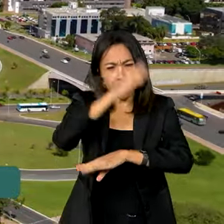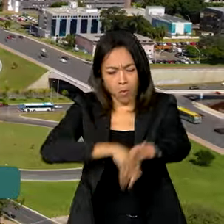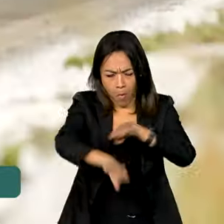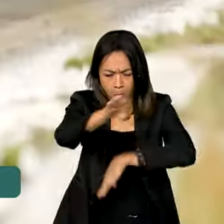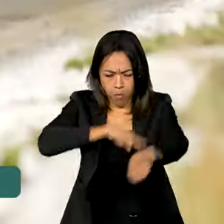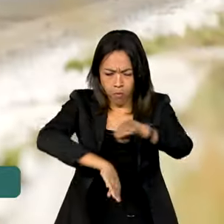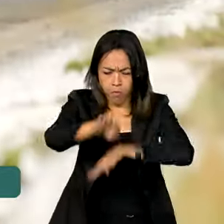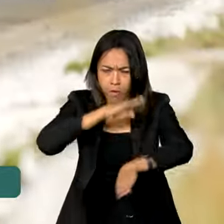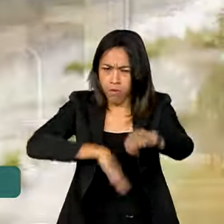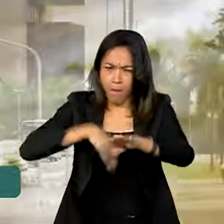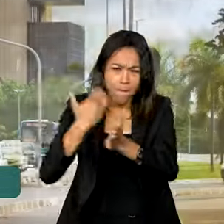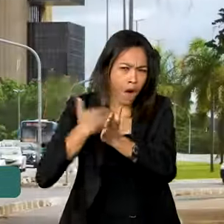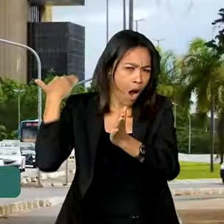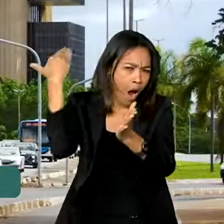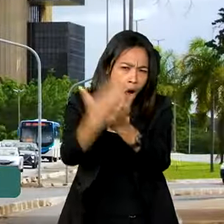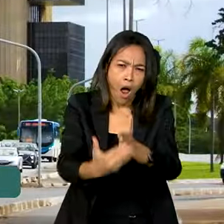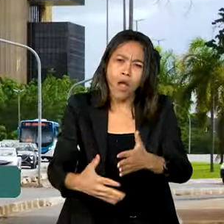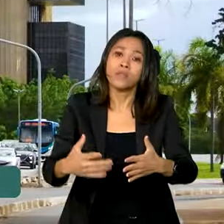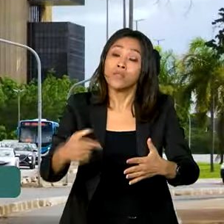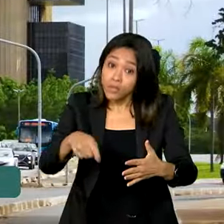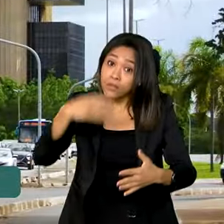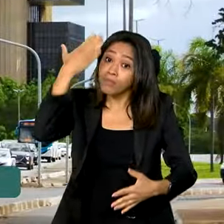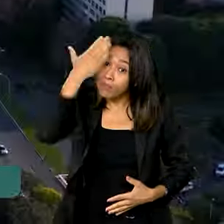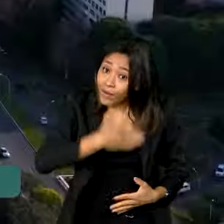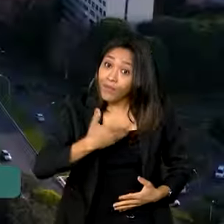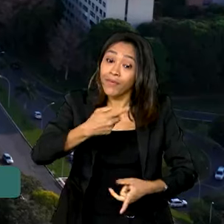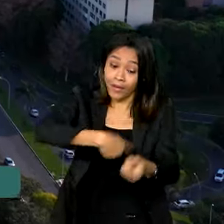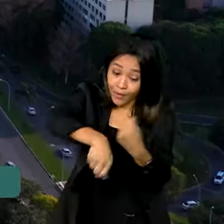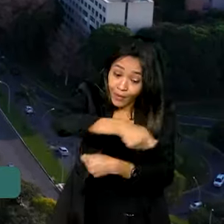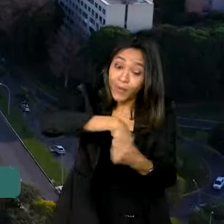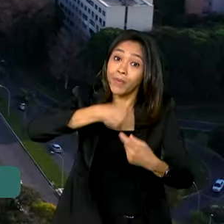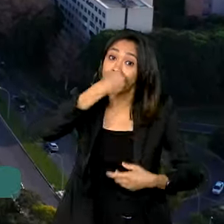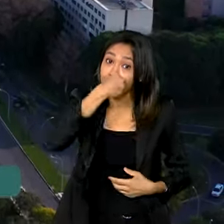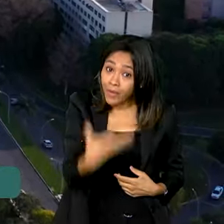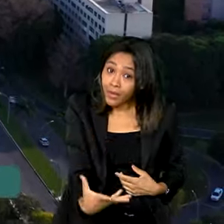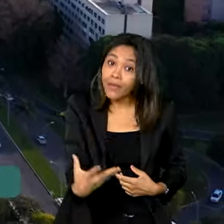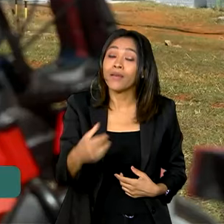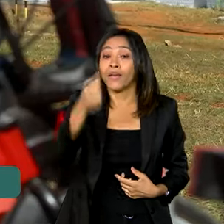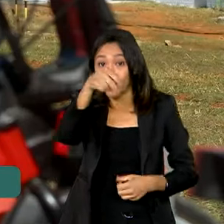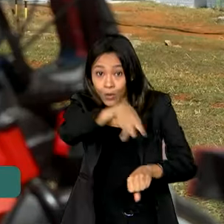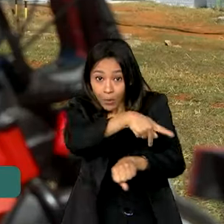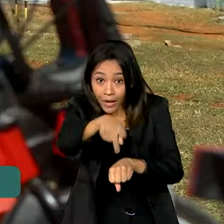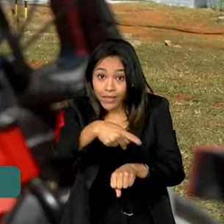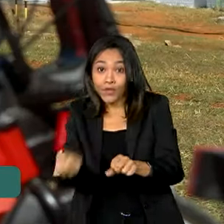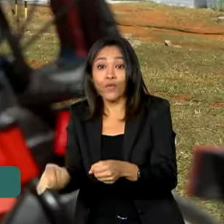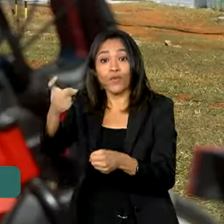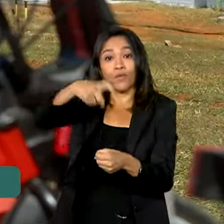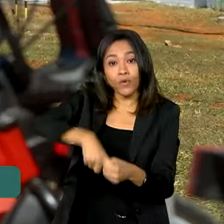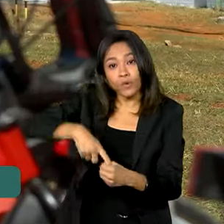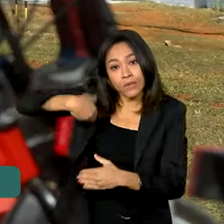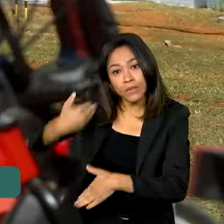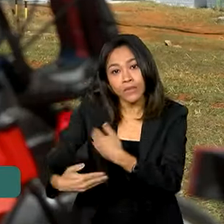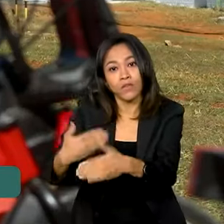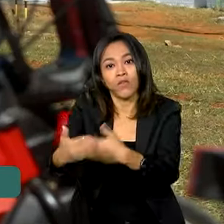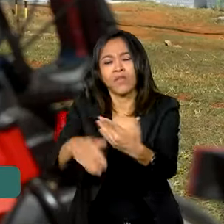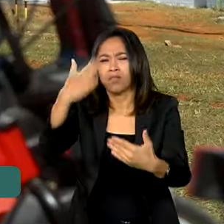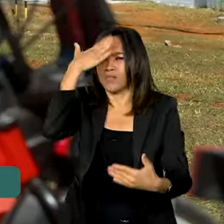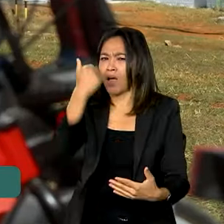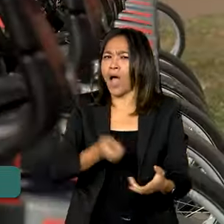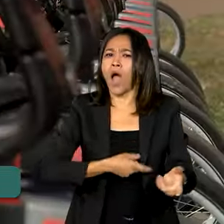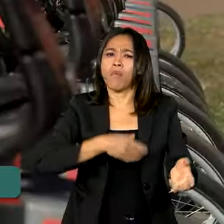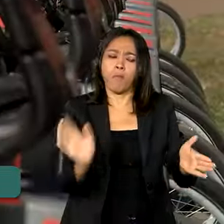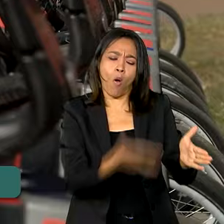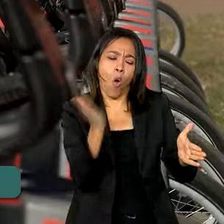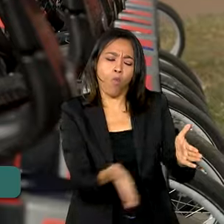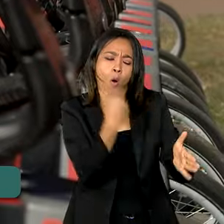aumenta. Sinal de que a economia vai bem e que o país voltou a crescer. A gente sabe, produção e venda de veículos em alta